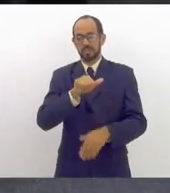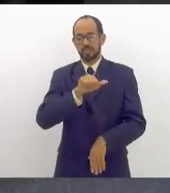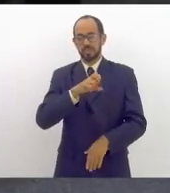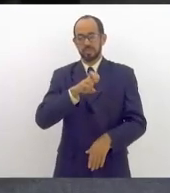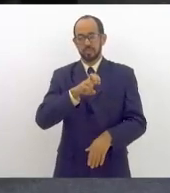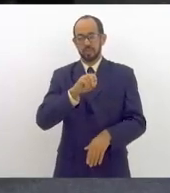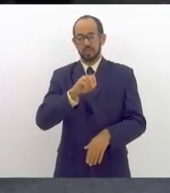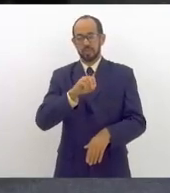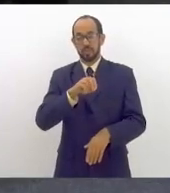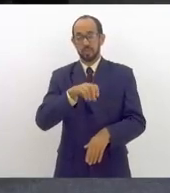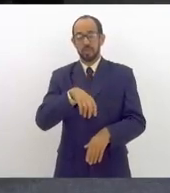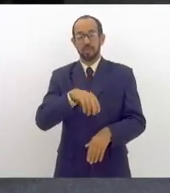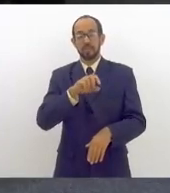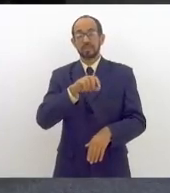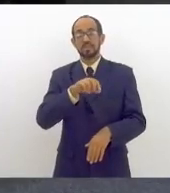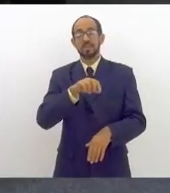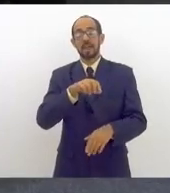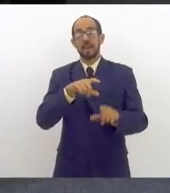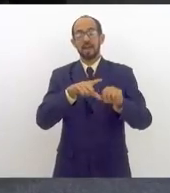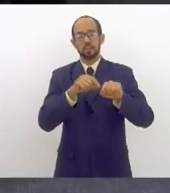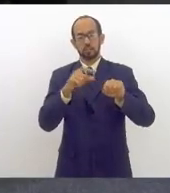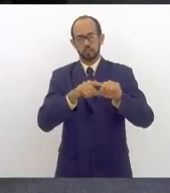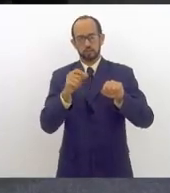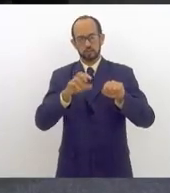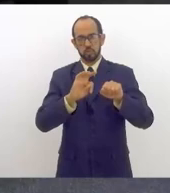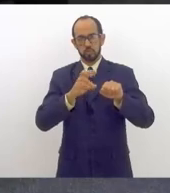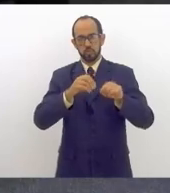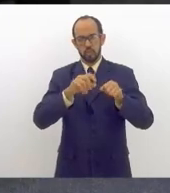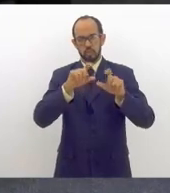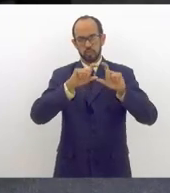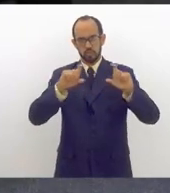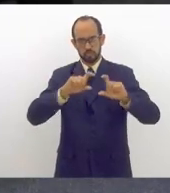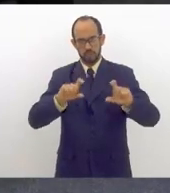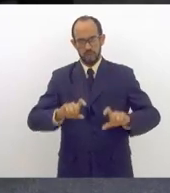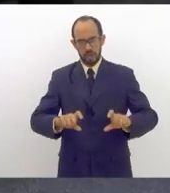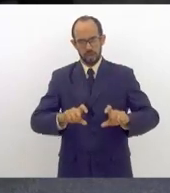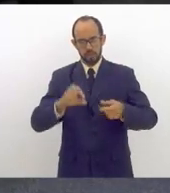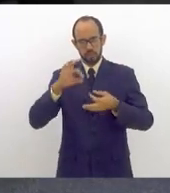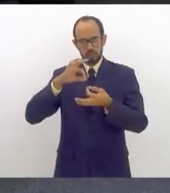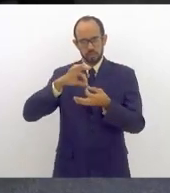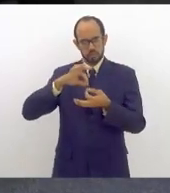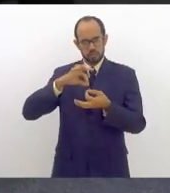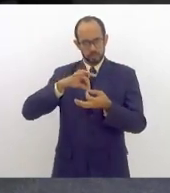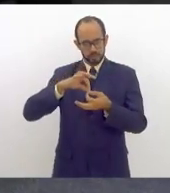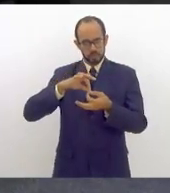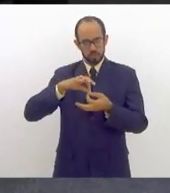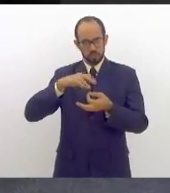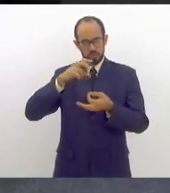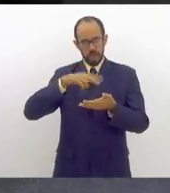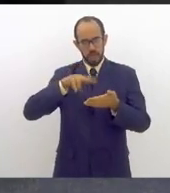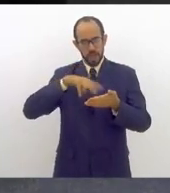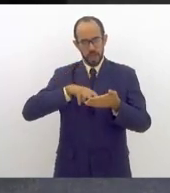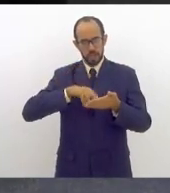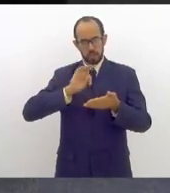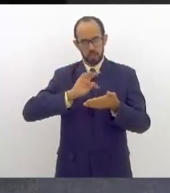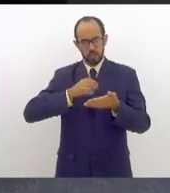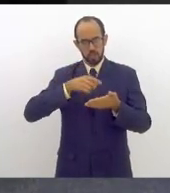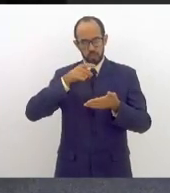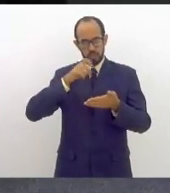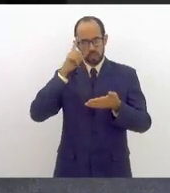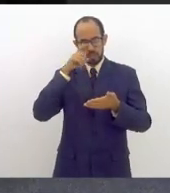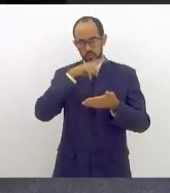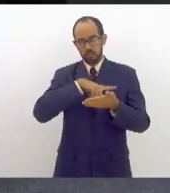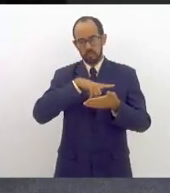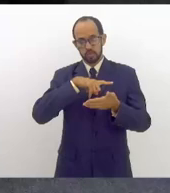153 artigos com todos os seus parágrafos e incisos, para ler isso tudo já é